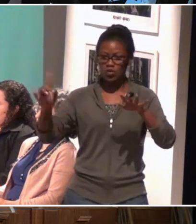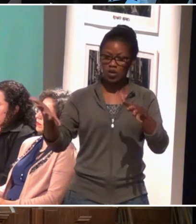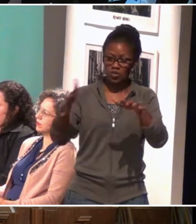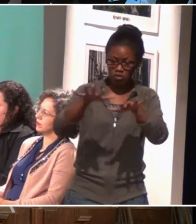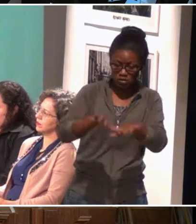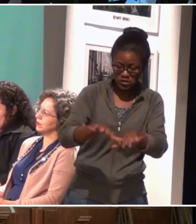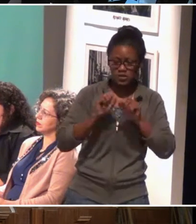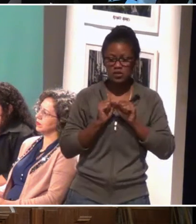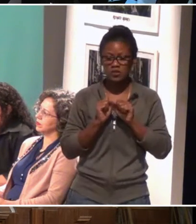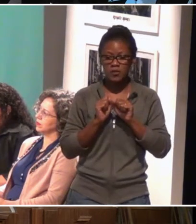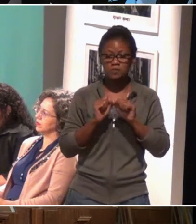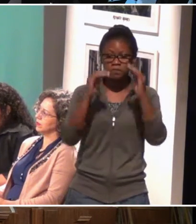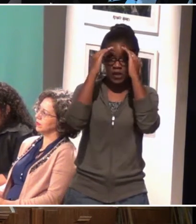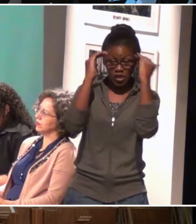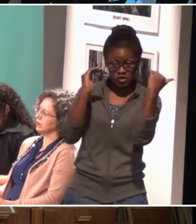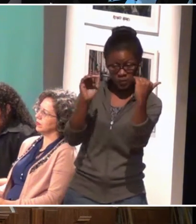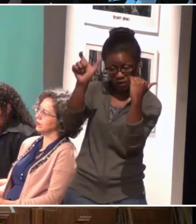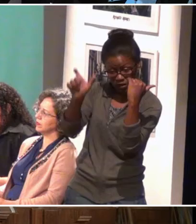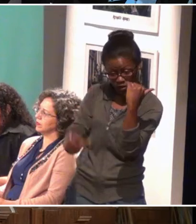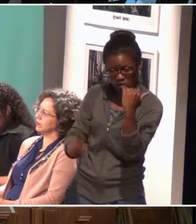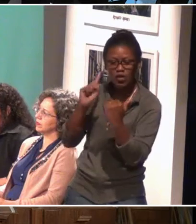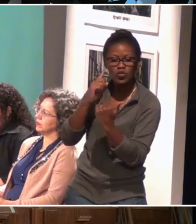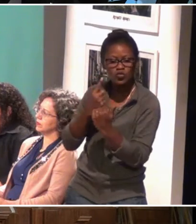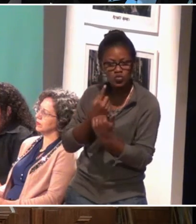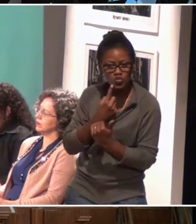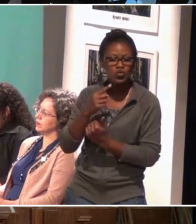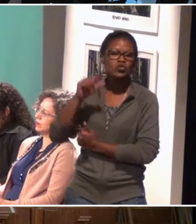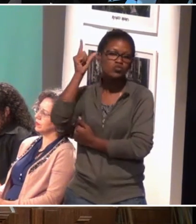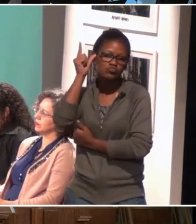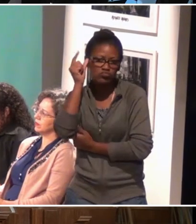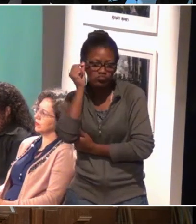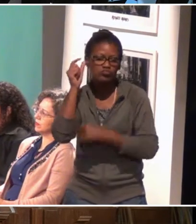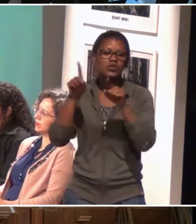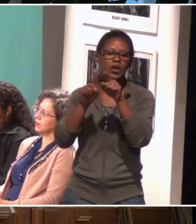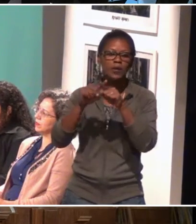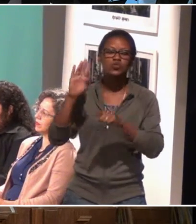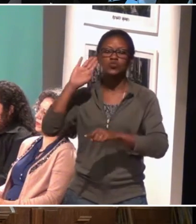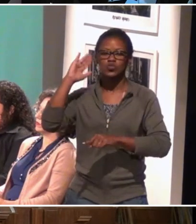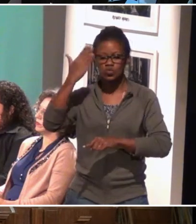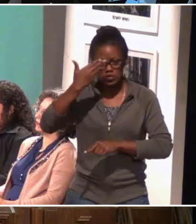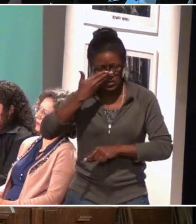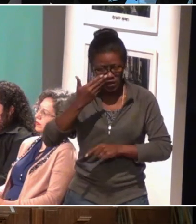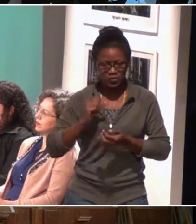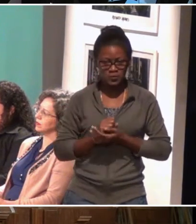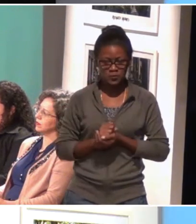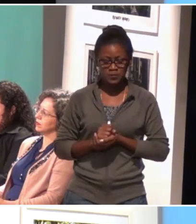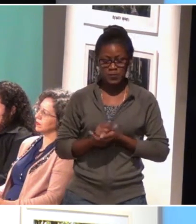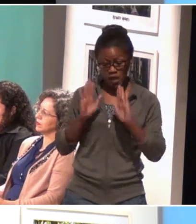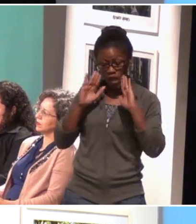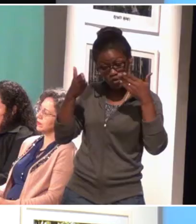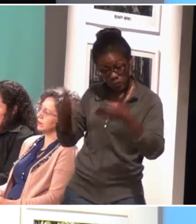às necessidades do aluno surdo, com deficiência auditiva e dos alunos surdos cegos, valorizando a diversidade linguística dos mesmos.